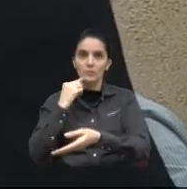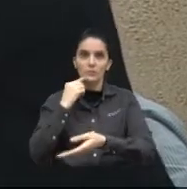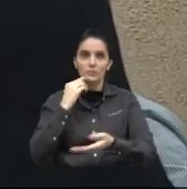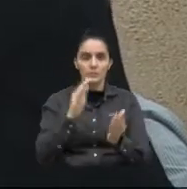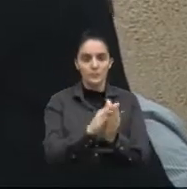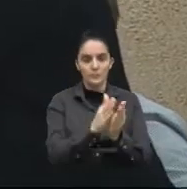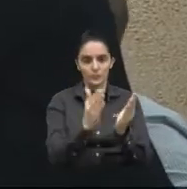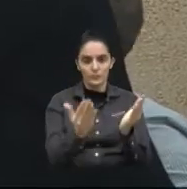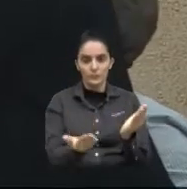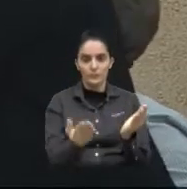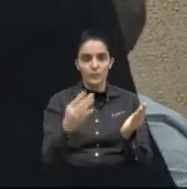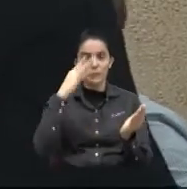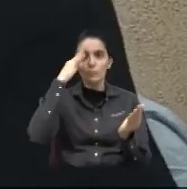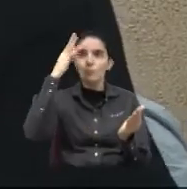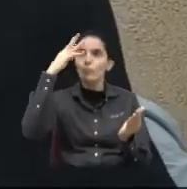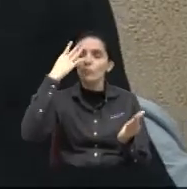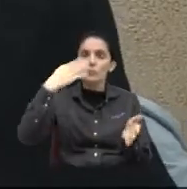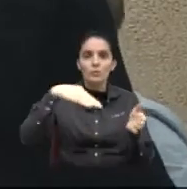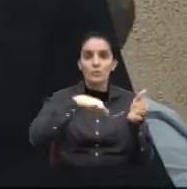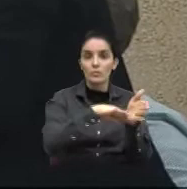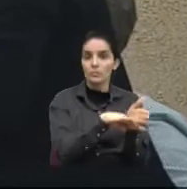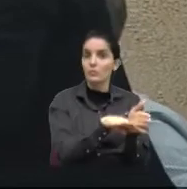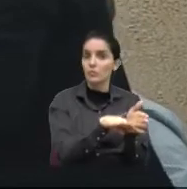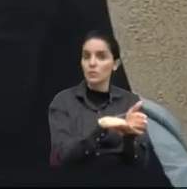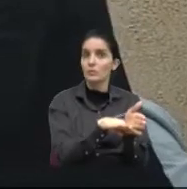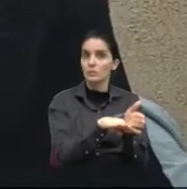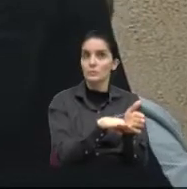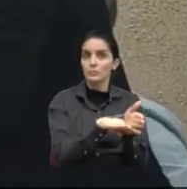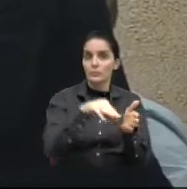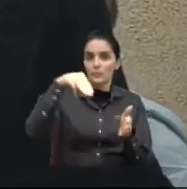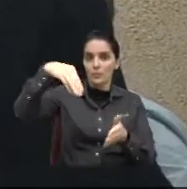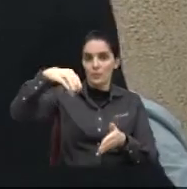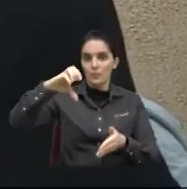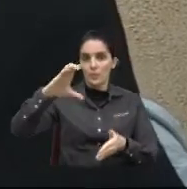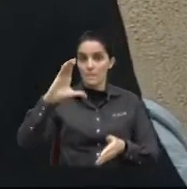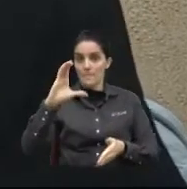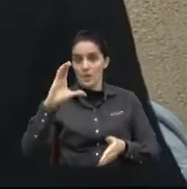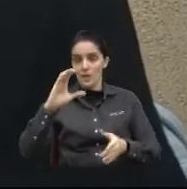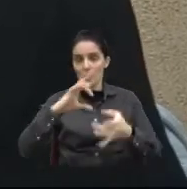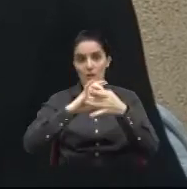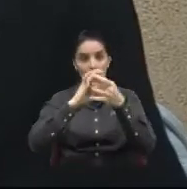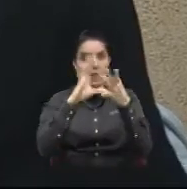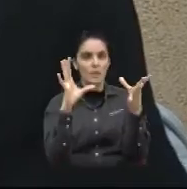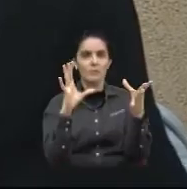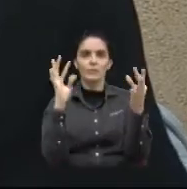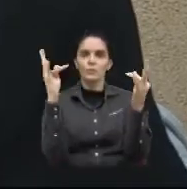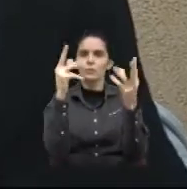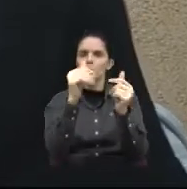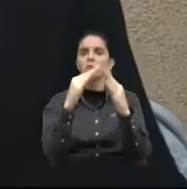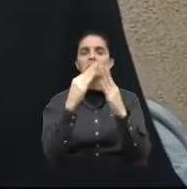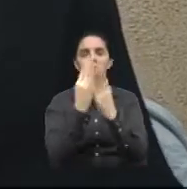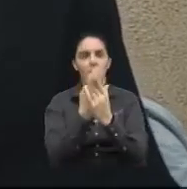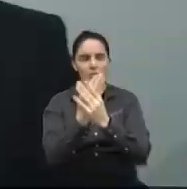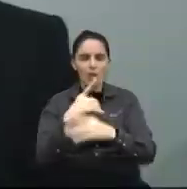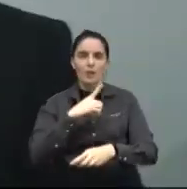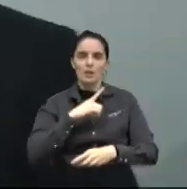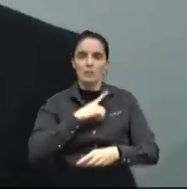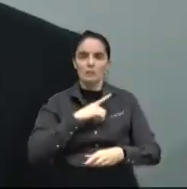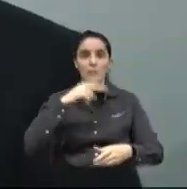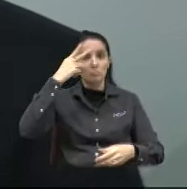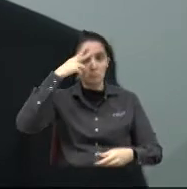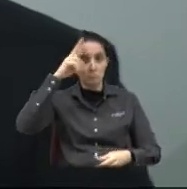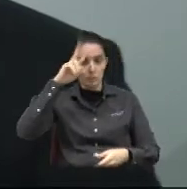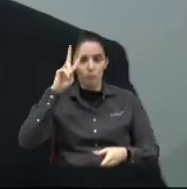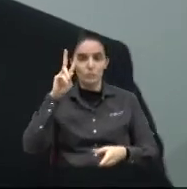sono não vem isso aqui foi liberado pelo médico 14 bibliotecas das escolas e um tem uma história aqui que é a